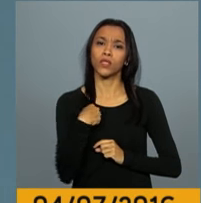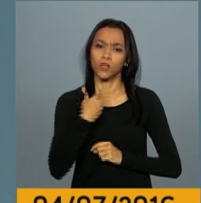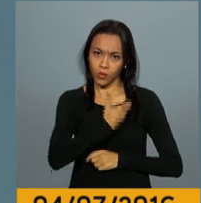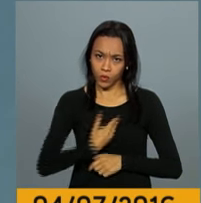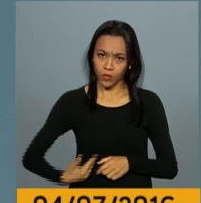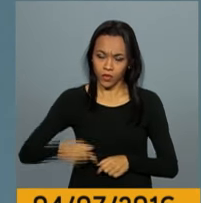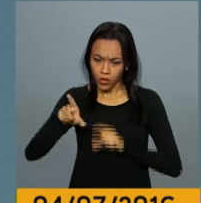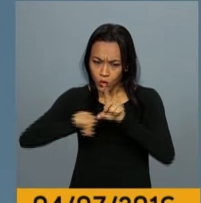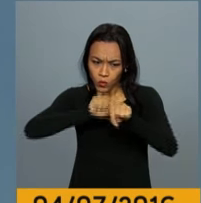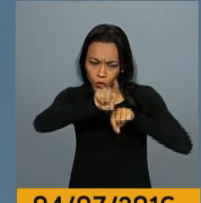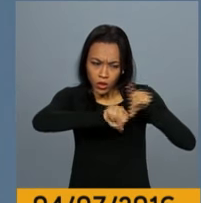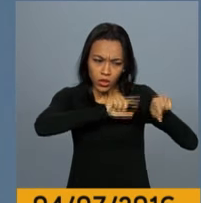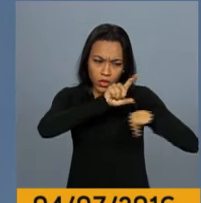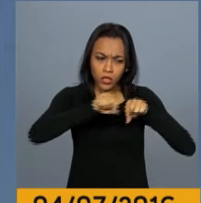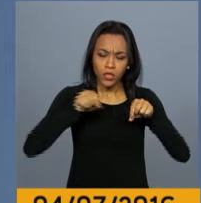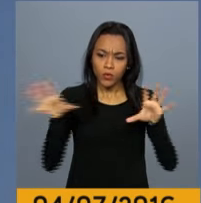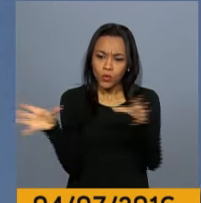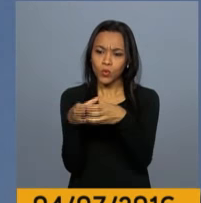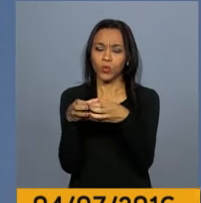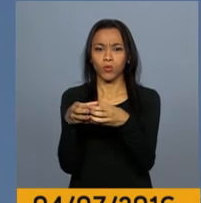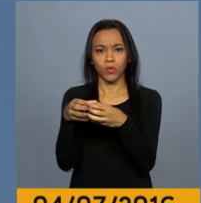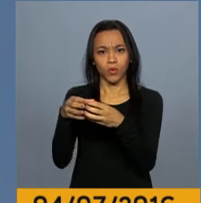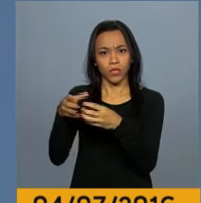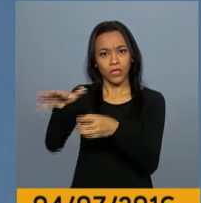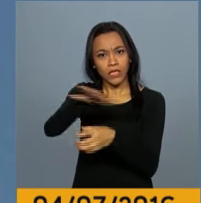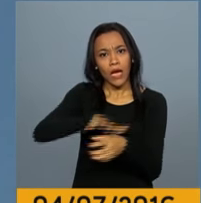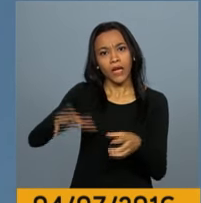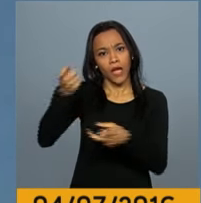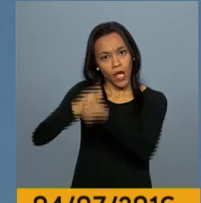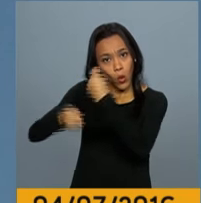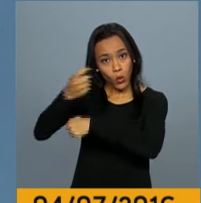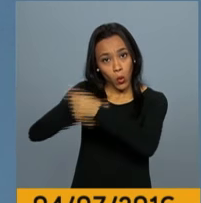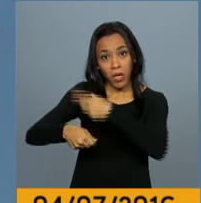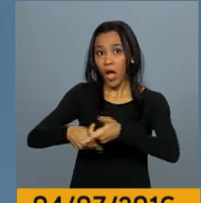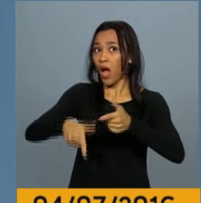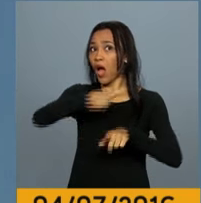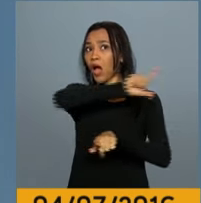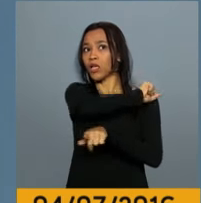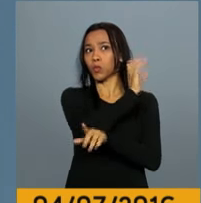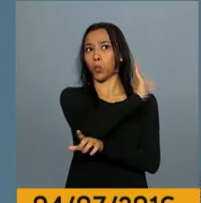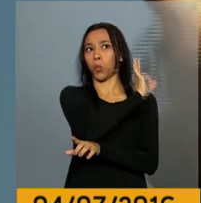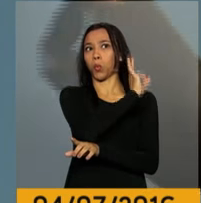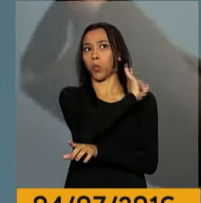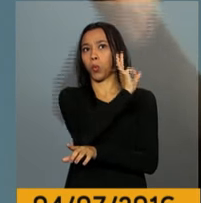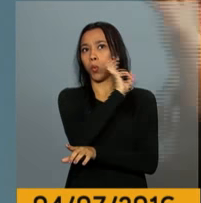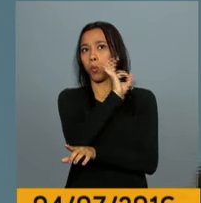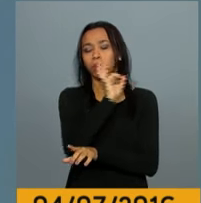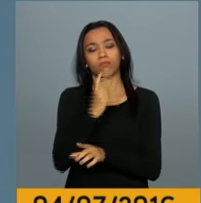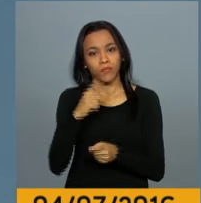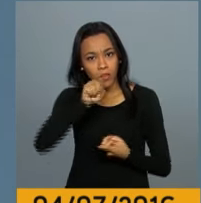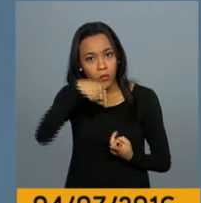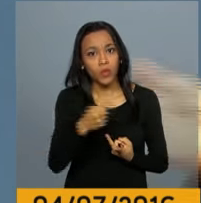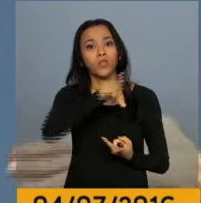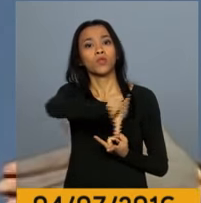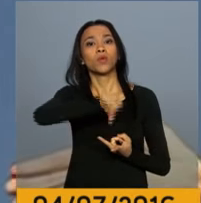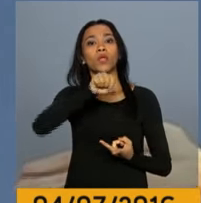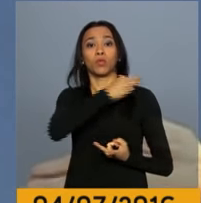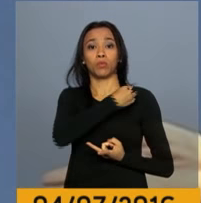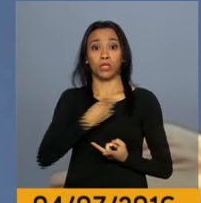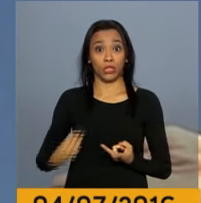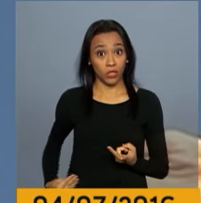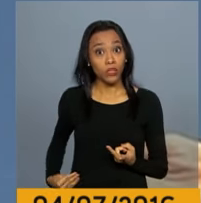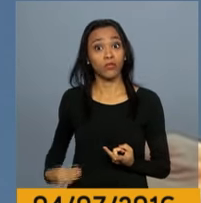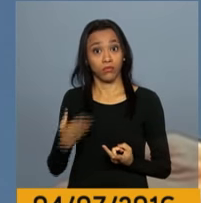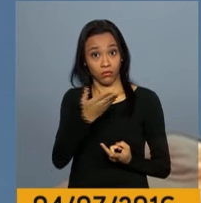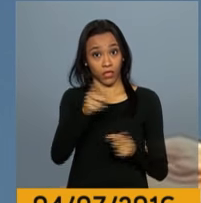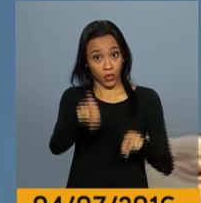que penso eu, há muito tempo não se via no Brasil. E escolhemos um ministro da Agricultura que é aplaudido por